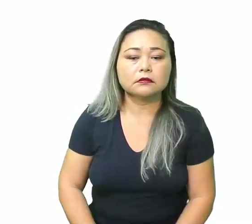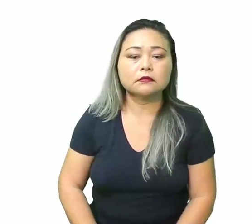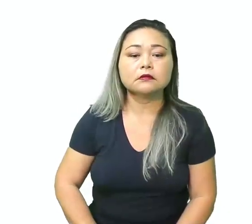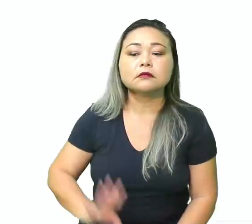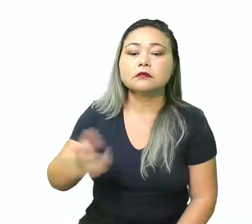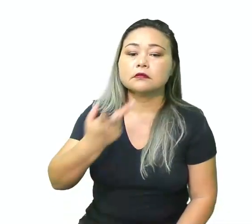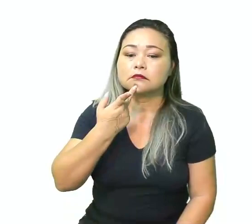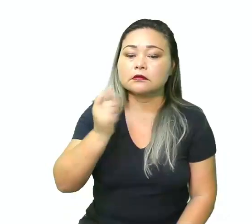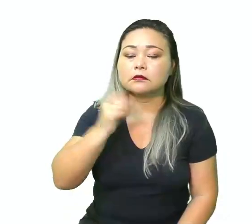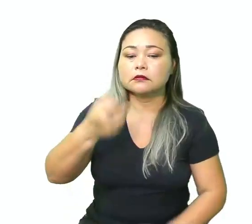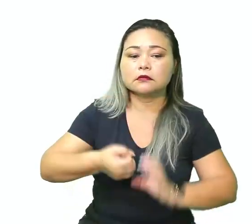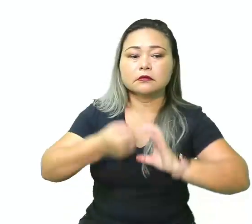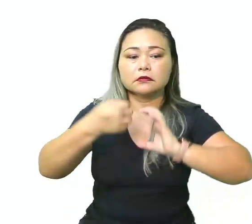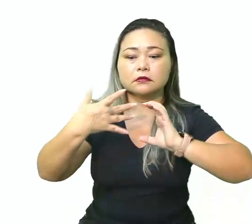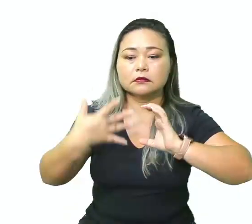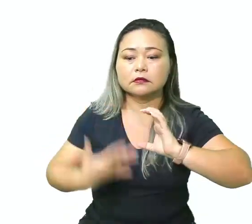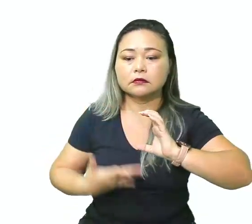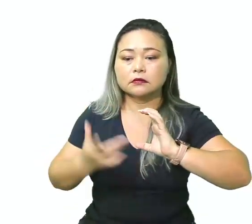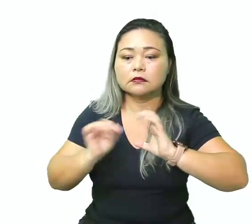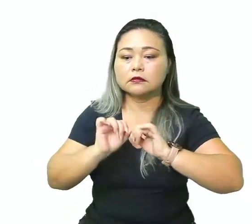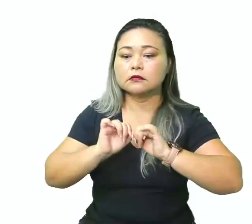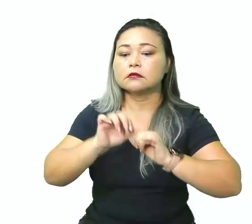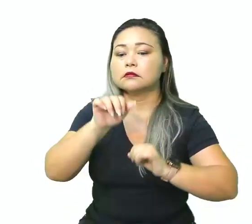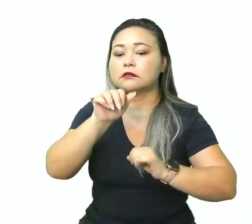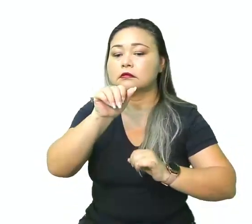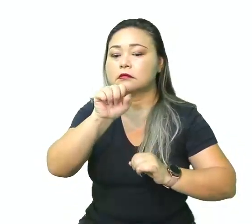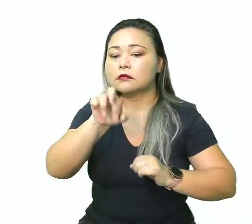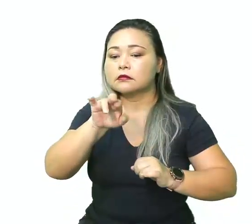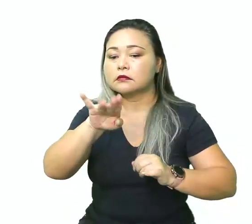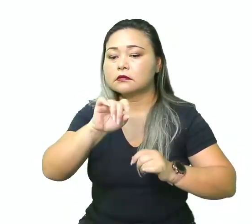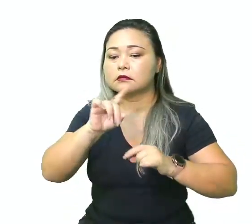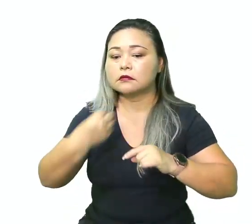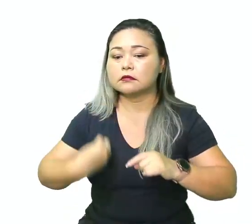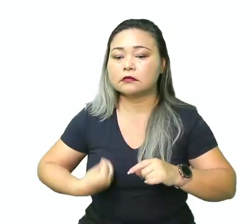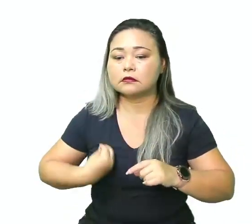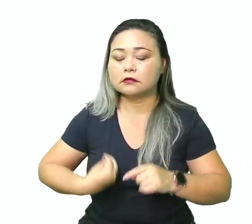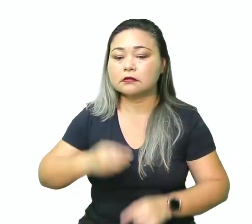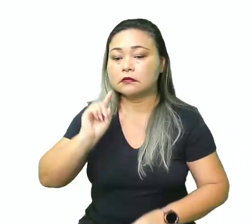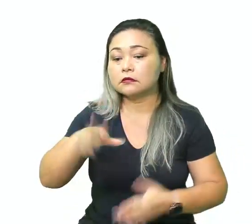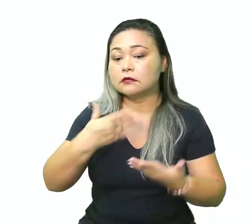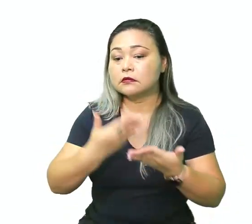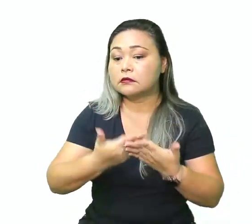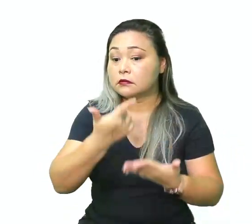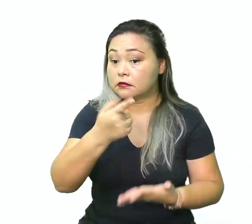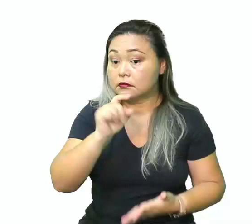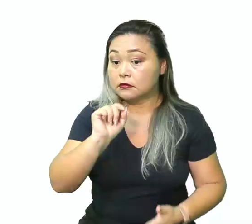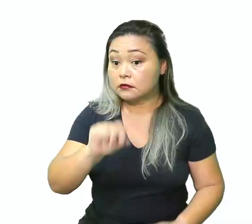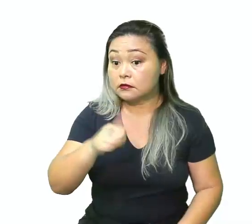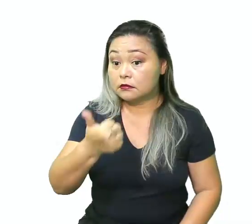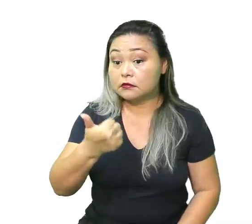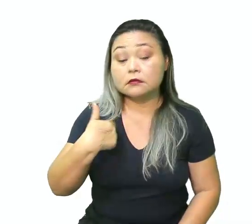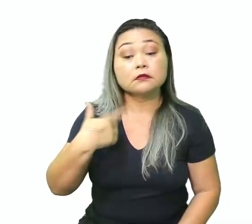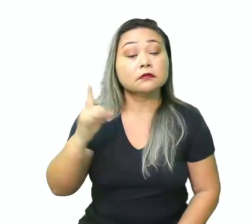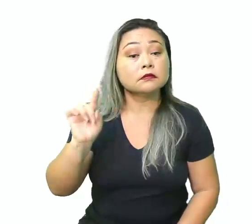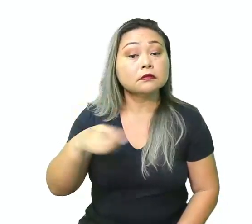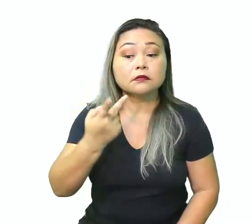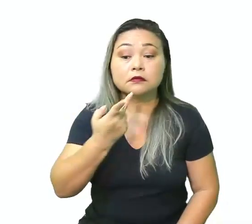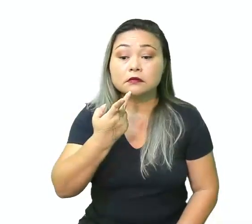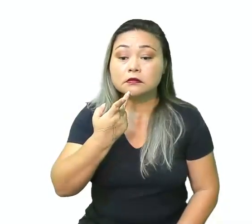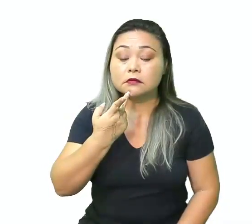Então, nós falamos sobre as características dos seres vivos na aula 2.1. E, nesta aula,